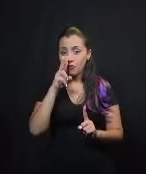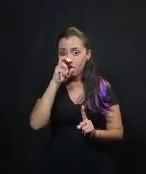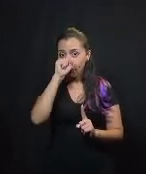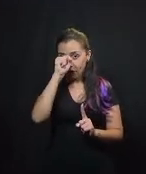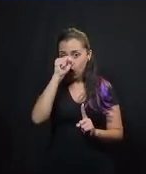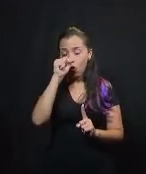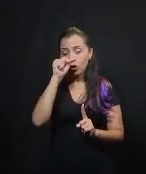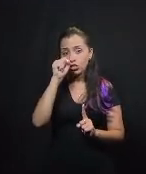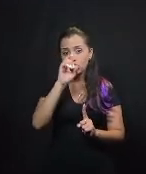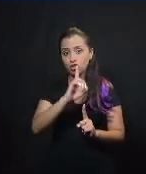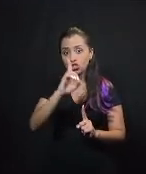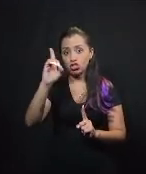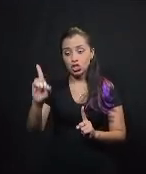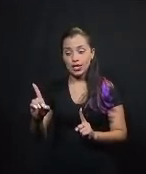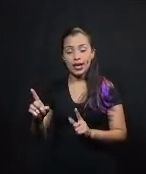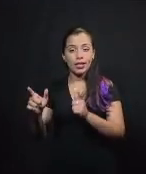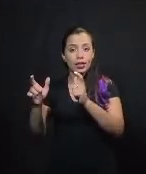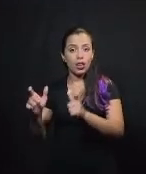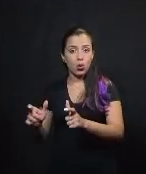Hungria,